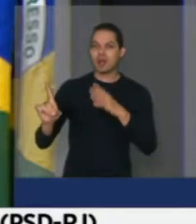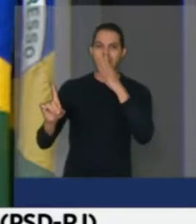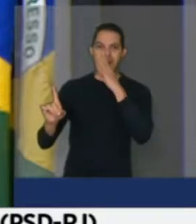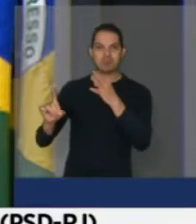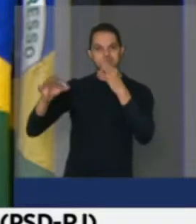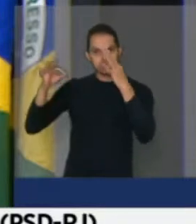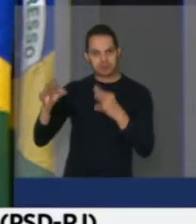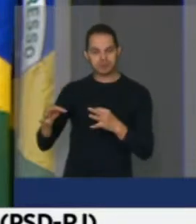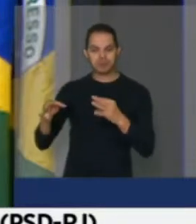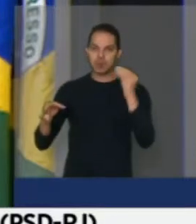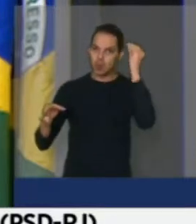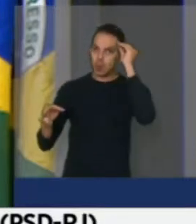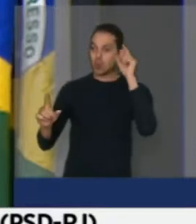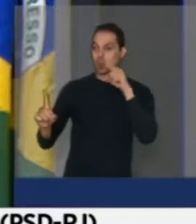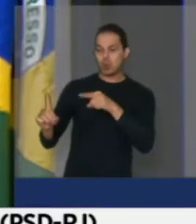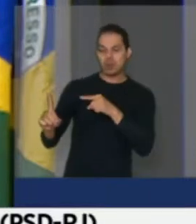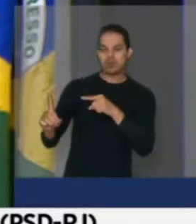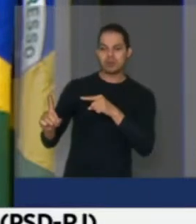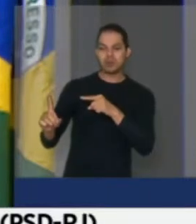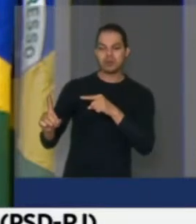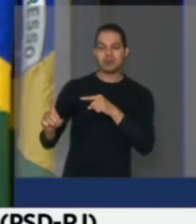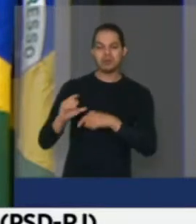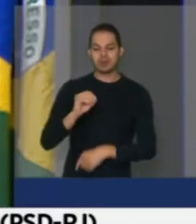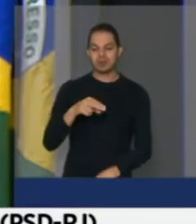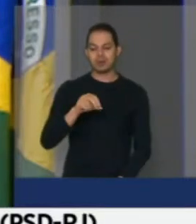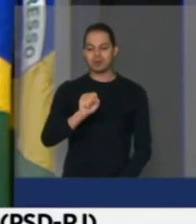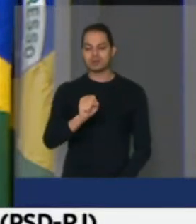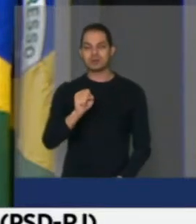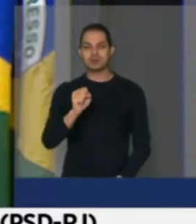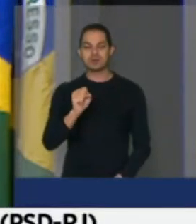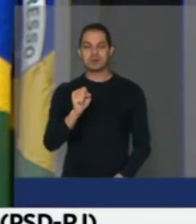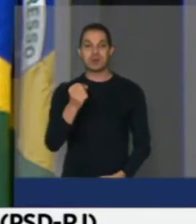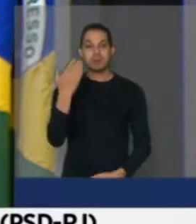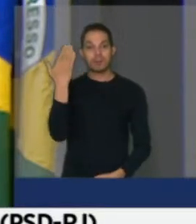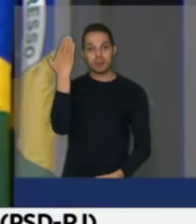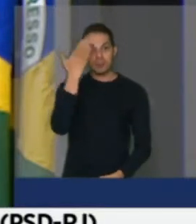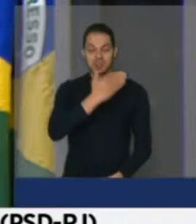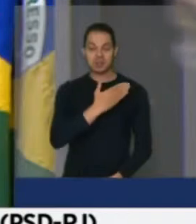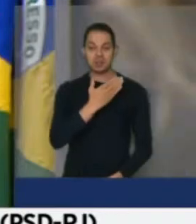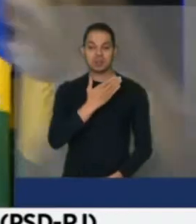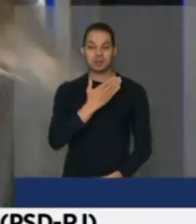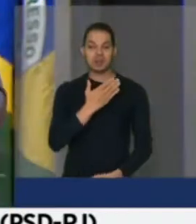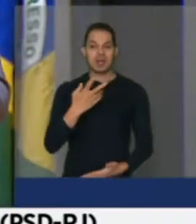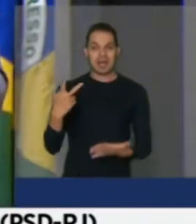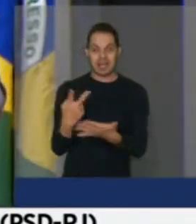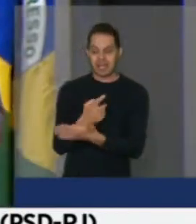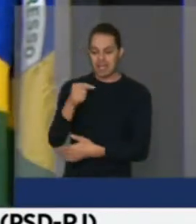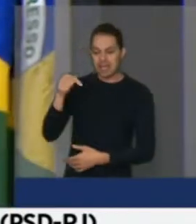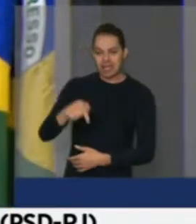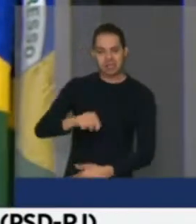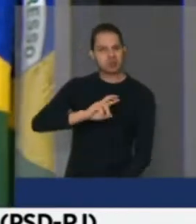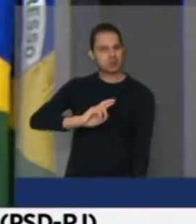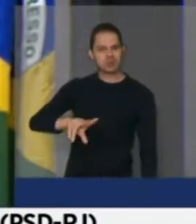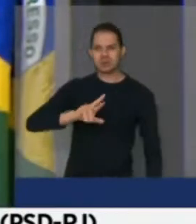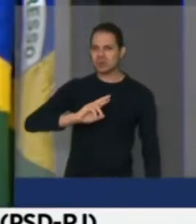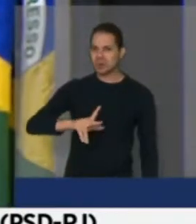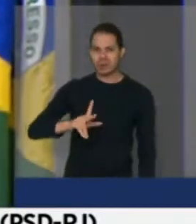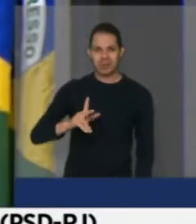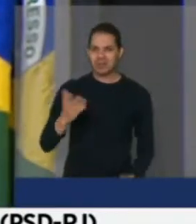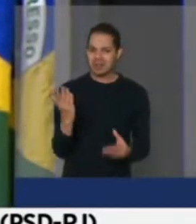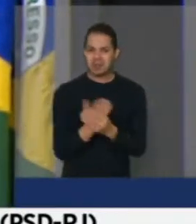quando cumpre o ônus probatório, e não é o caso neste